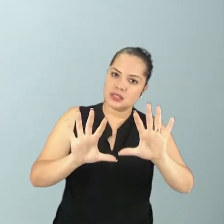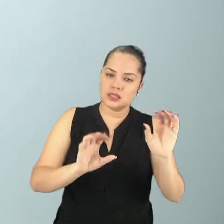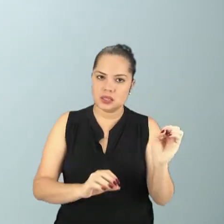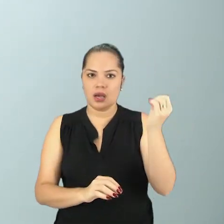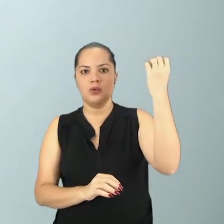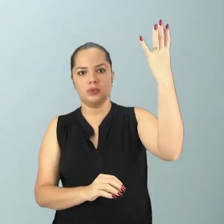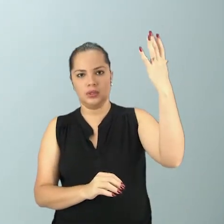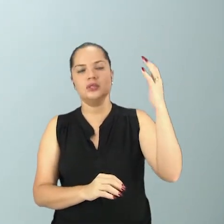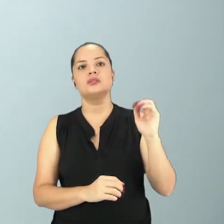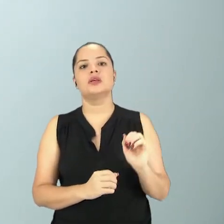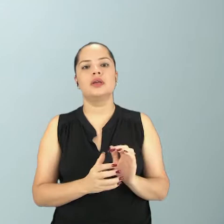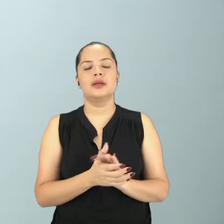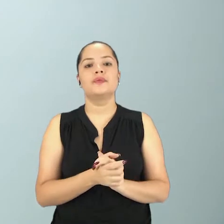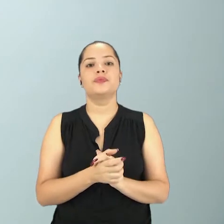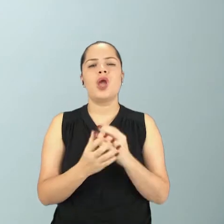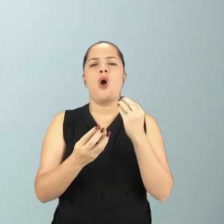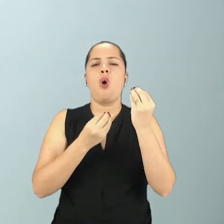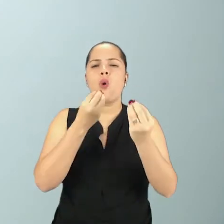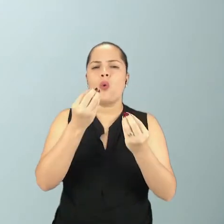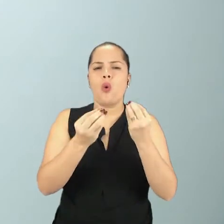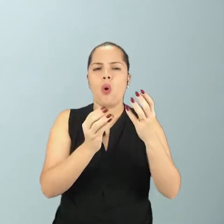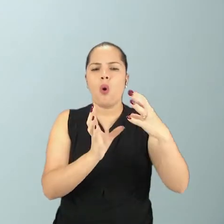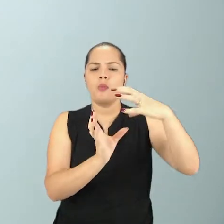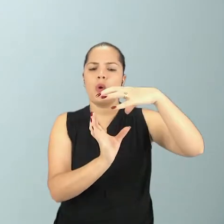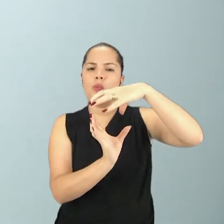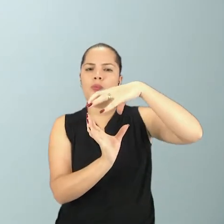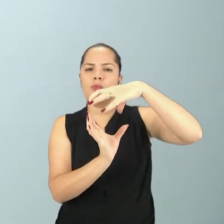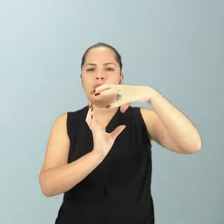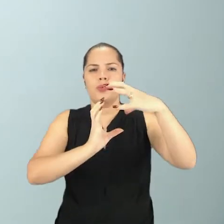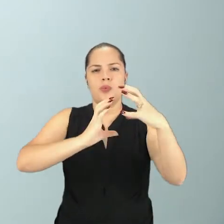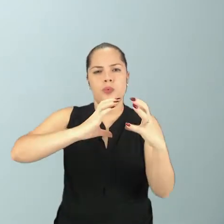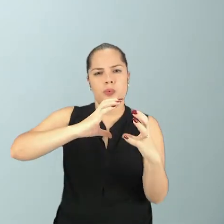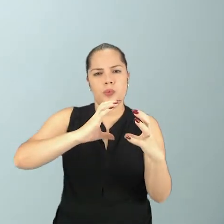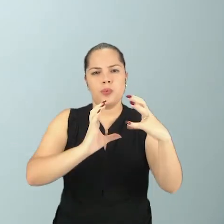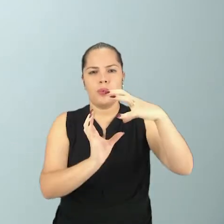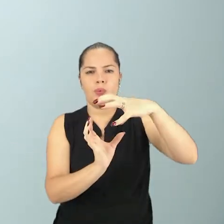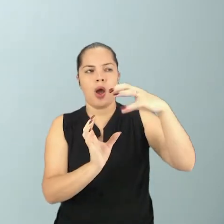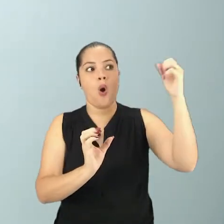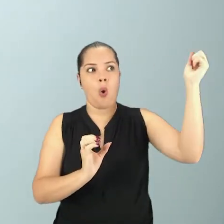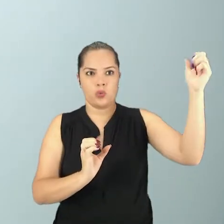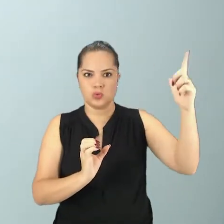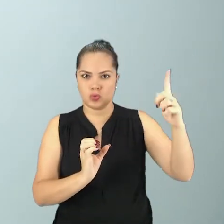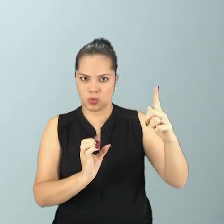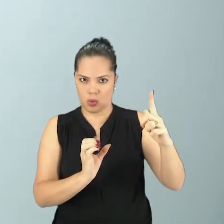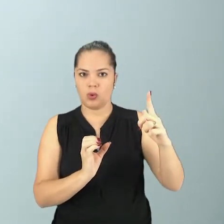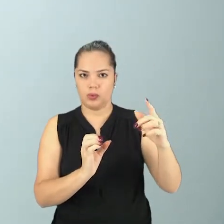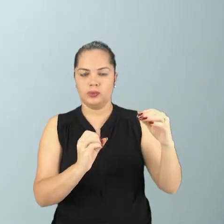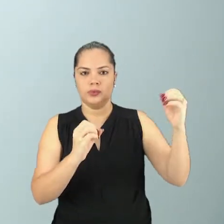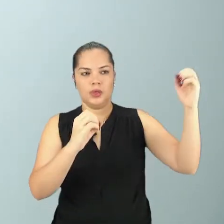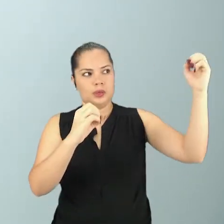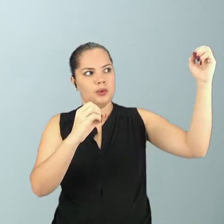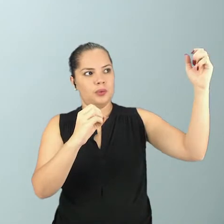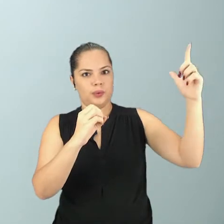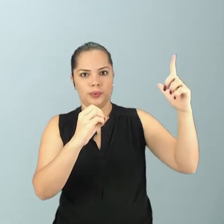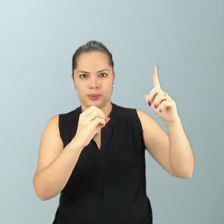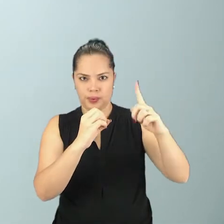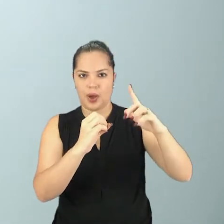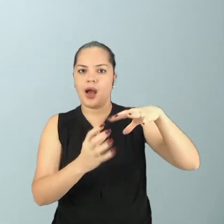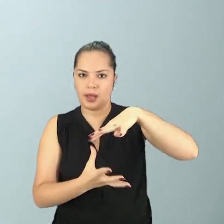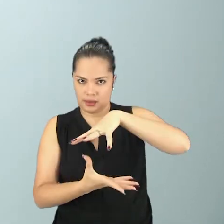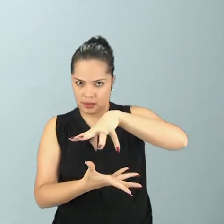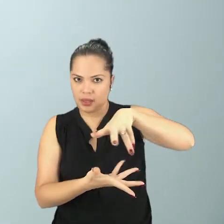que vai determinar isso? Né, qual hemisfério está inclinado, né, para o Sol, que está recebendo mais energia solar, tá